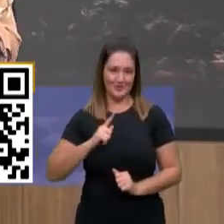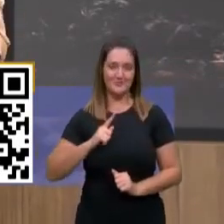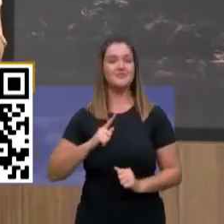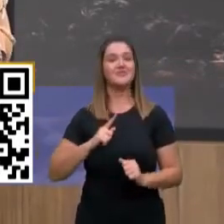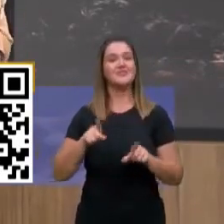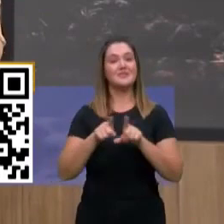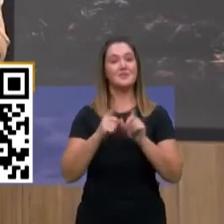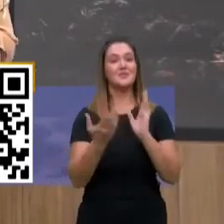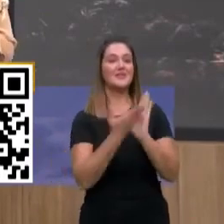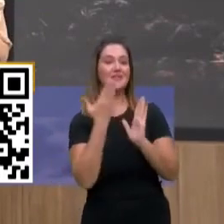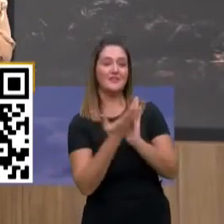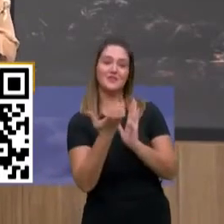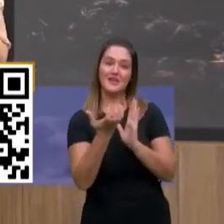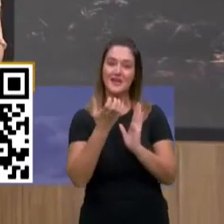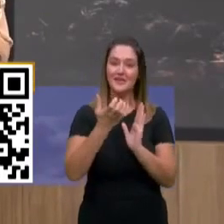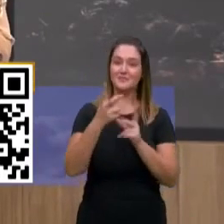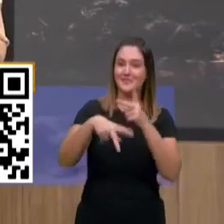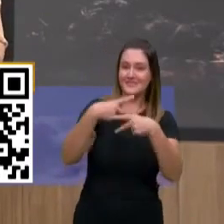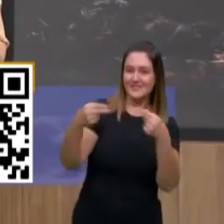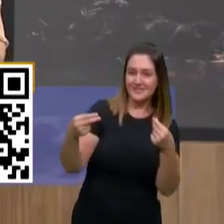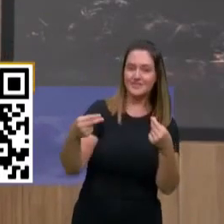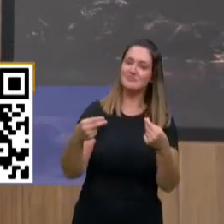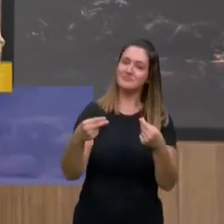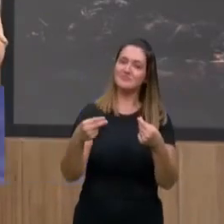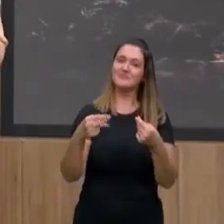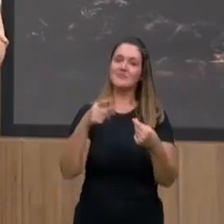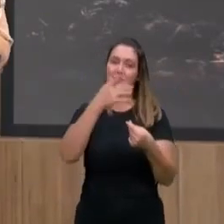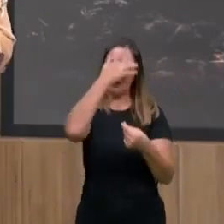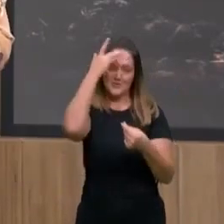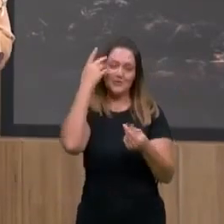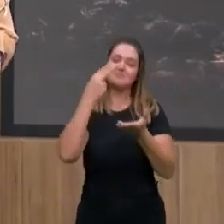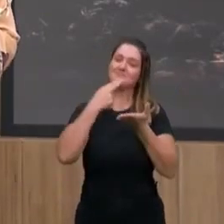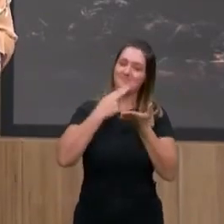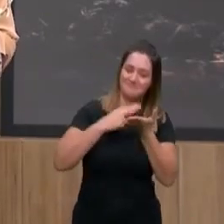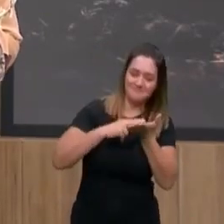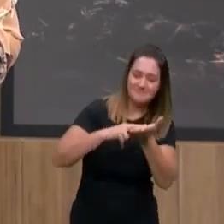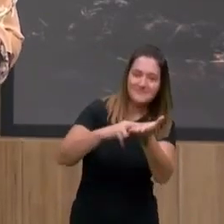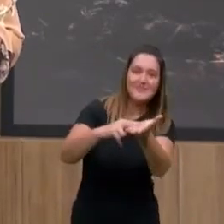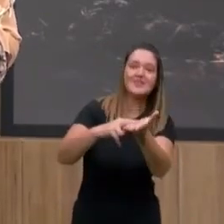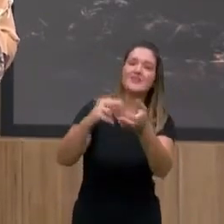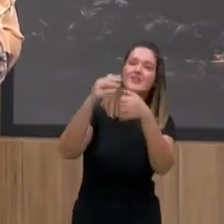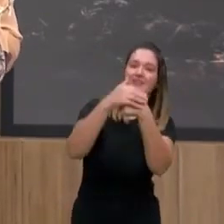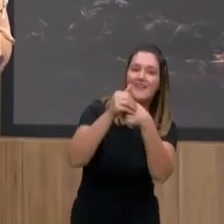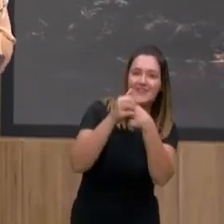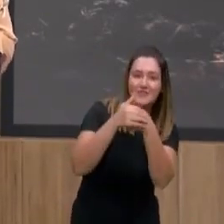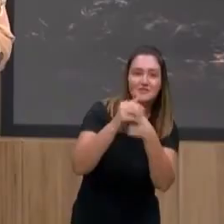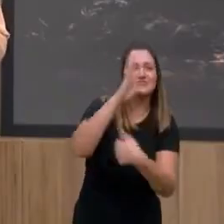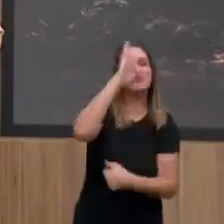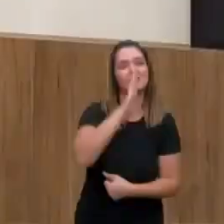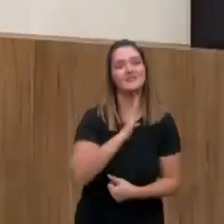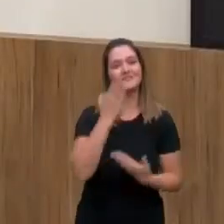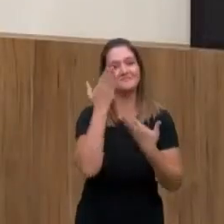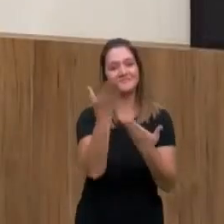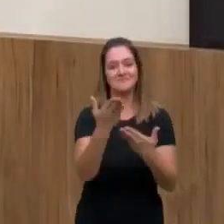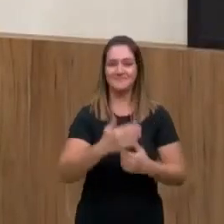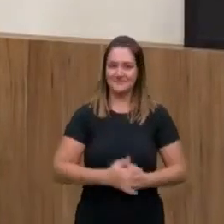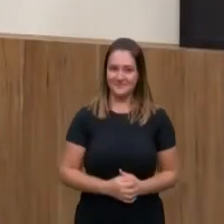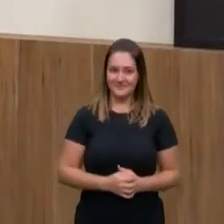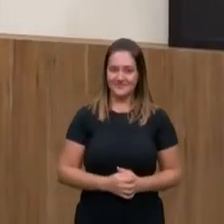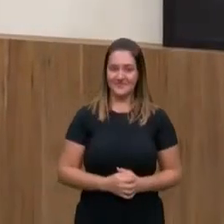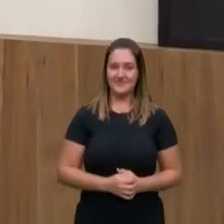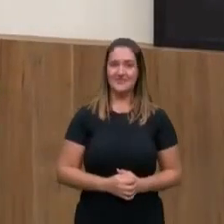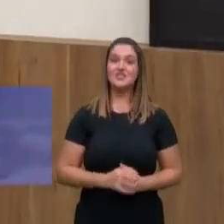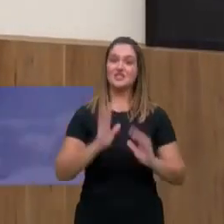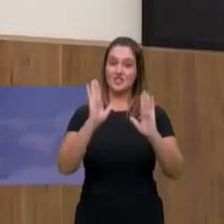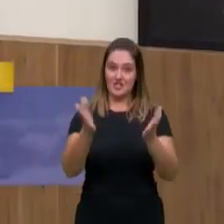estudos que nós estamos oferecendo para você. A gente envia para sua casa com todo carinho, sem nenhum custo. Se você